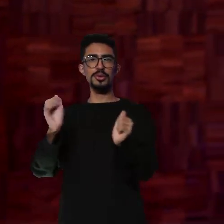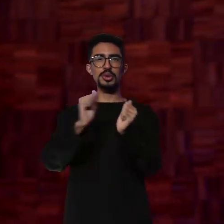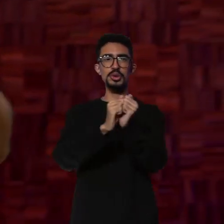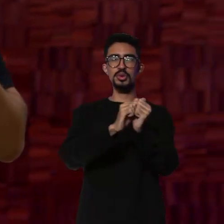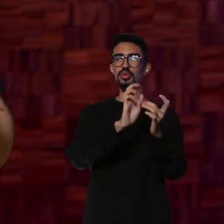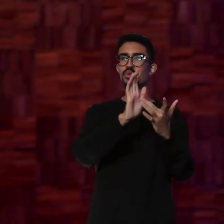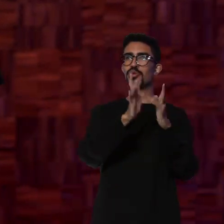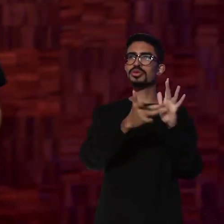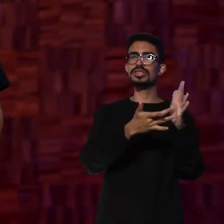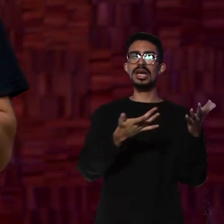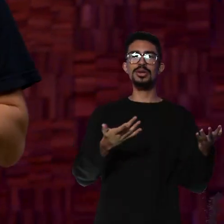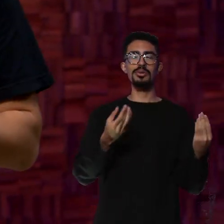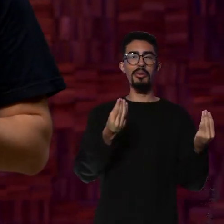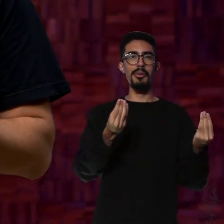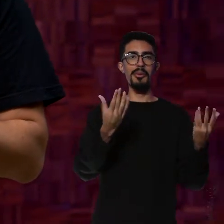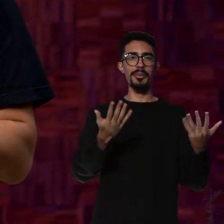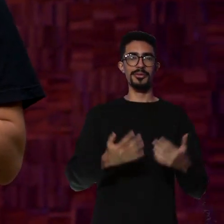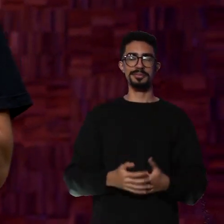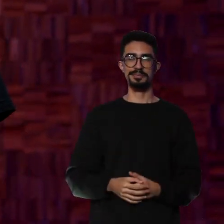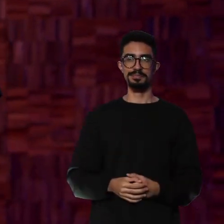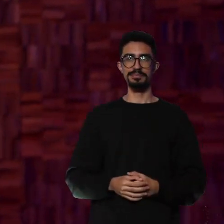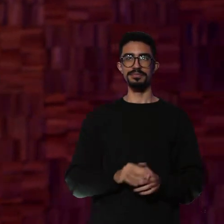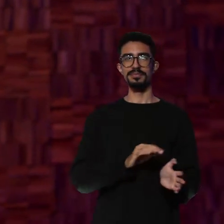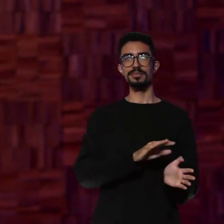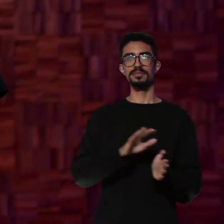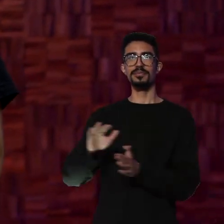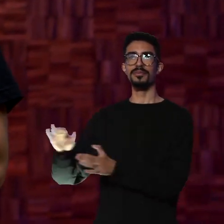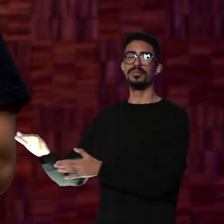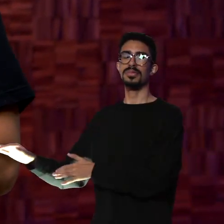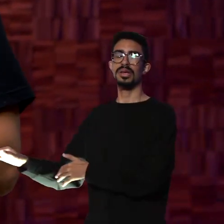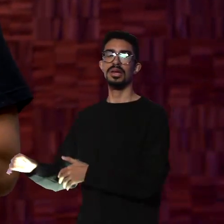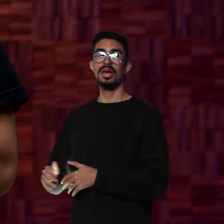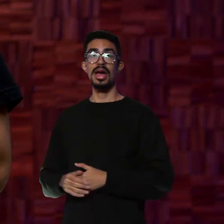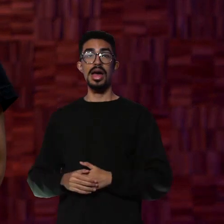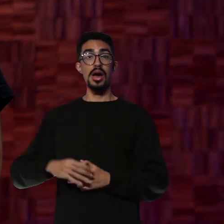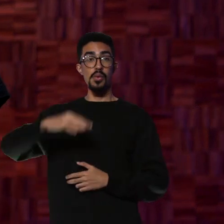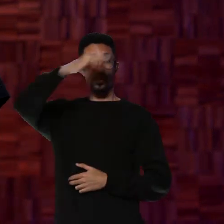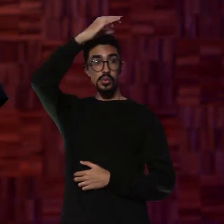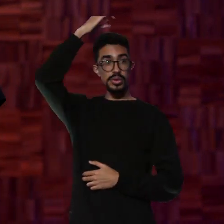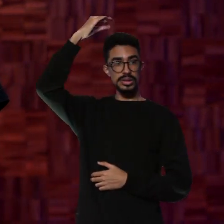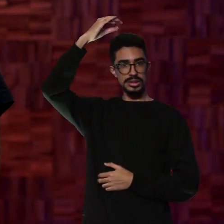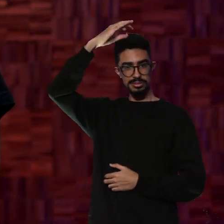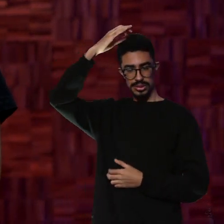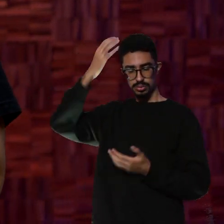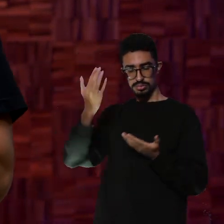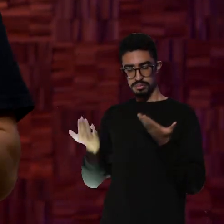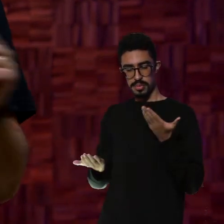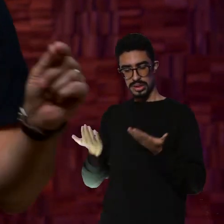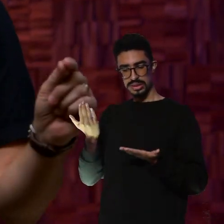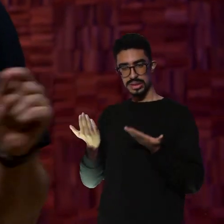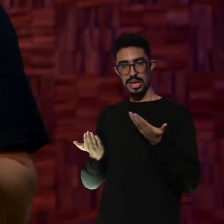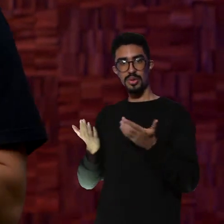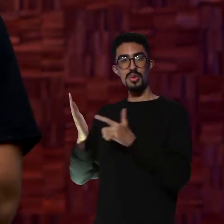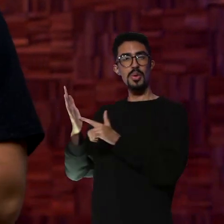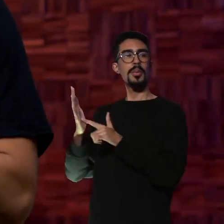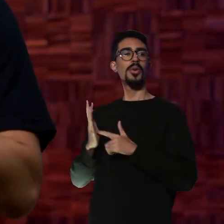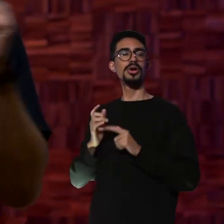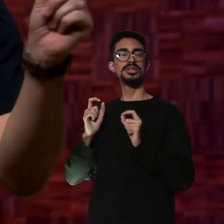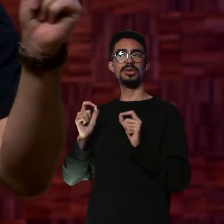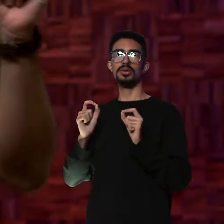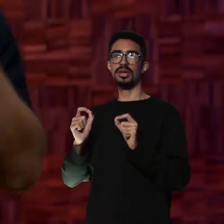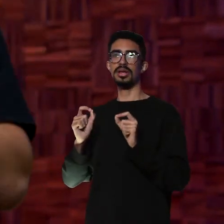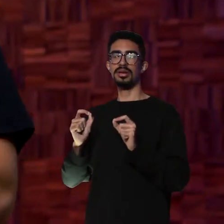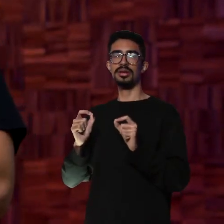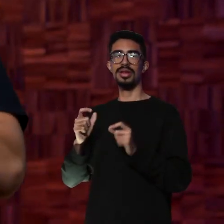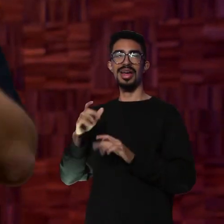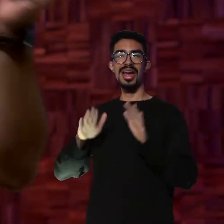mostrar para nós que muitas vezes o grande problema é que nós queremos viver a vida do outro, os dons